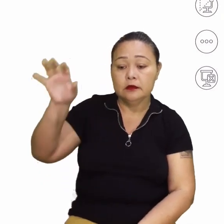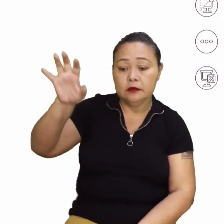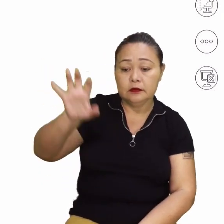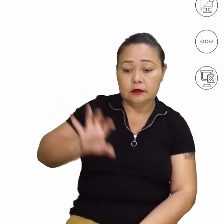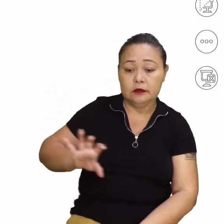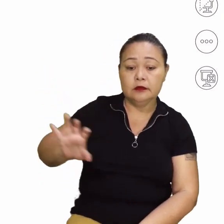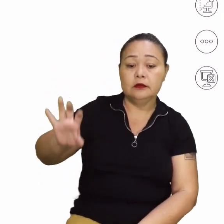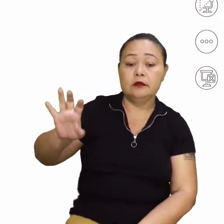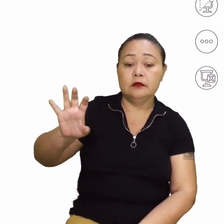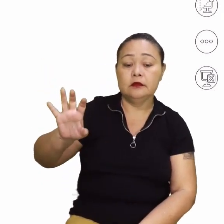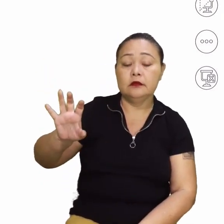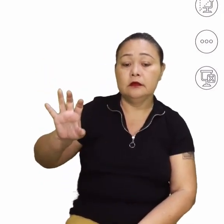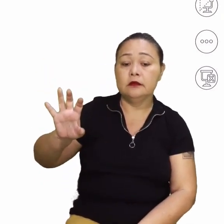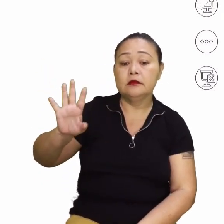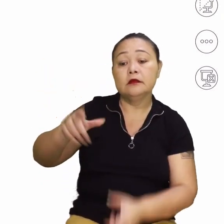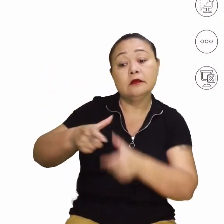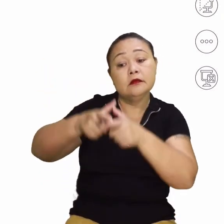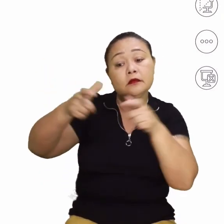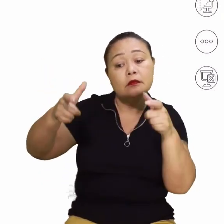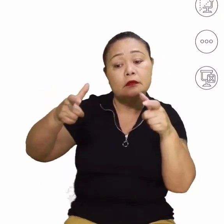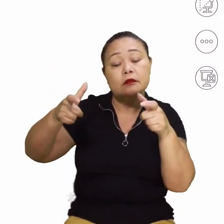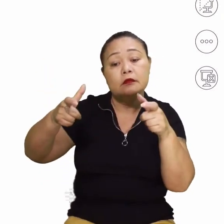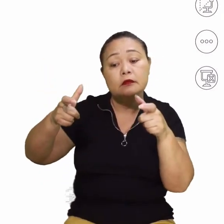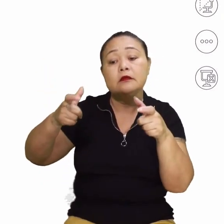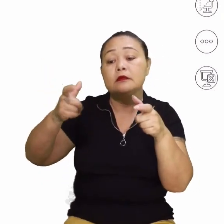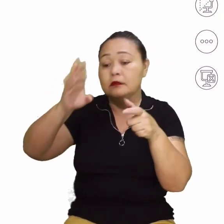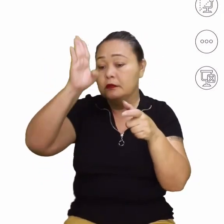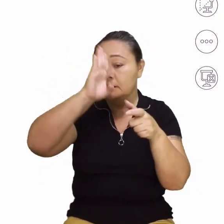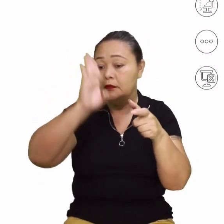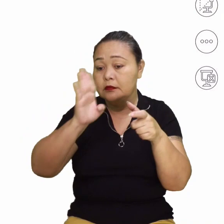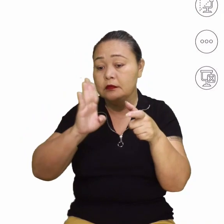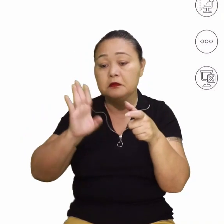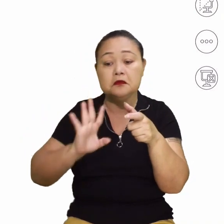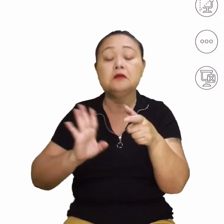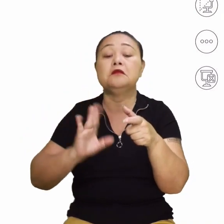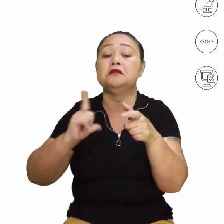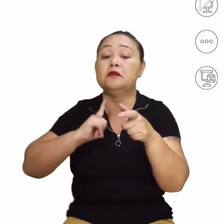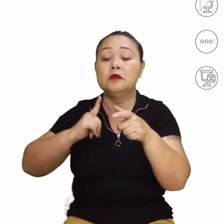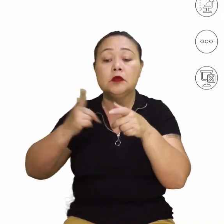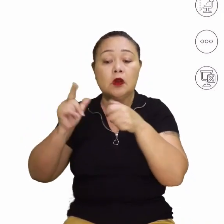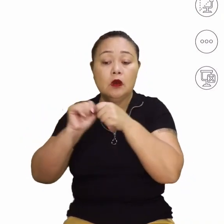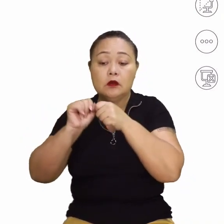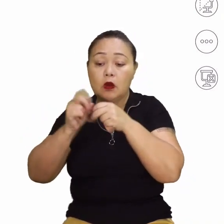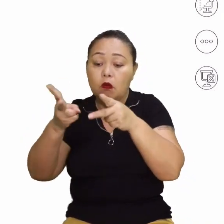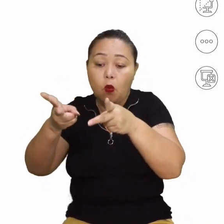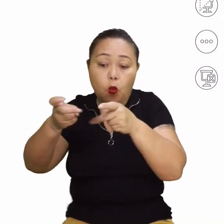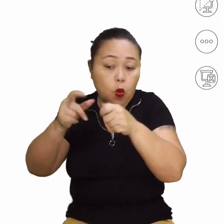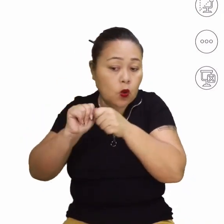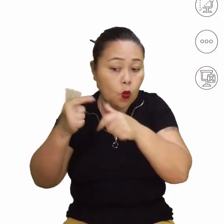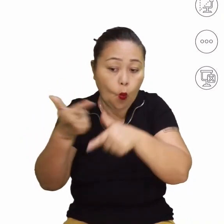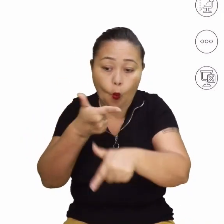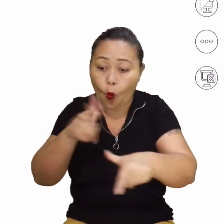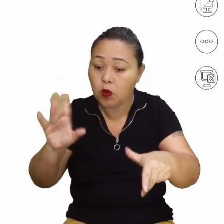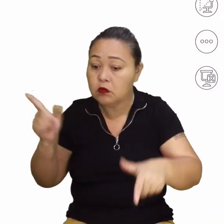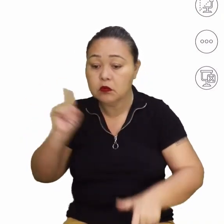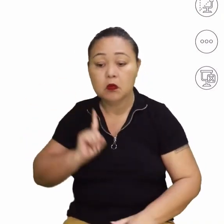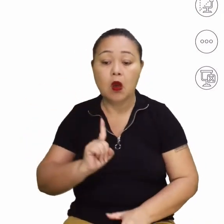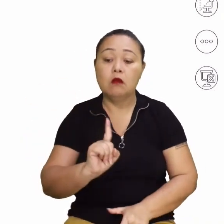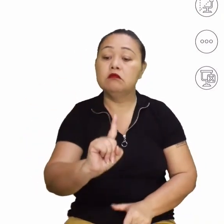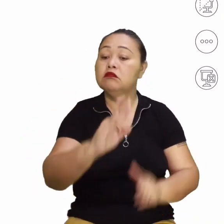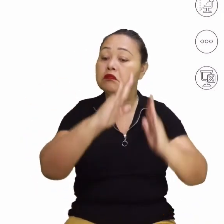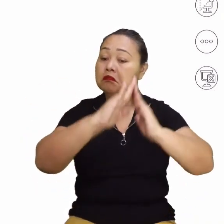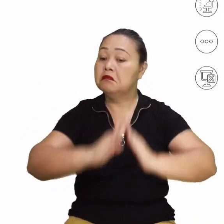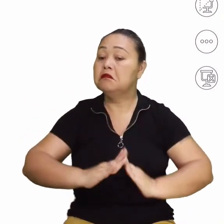partes aqui porque a maioria do Brasil ainda não tava nem explorado e nem habitado